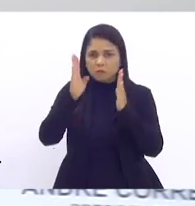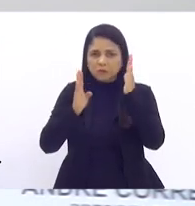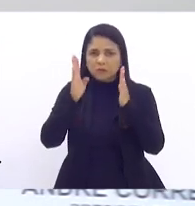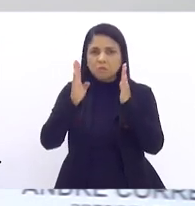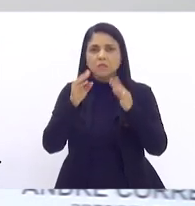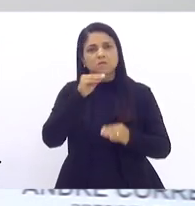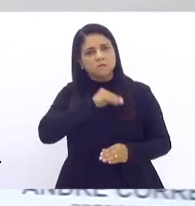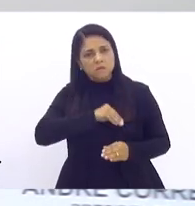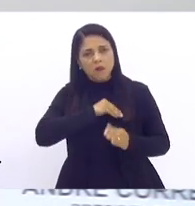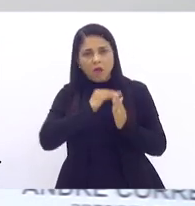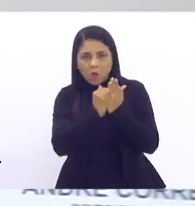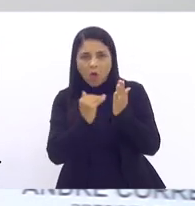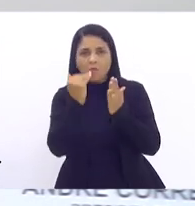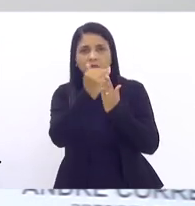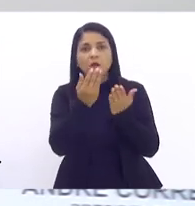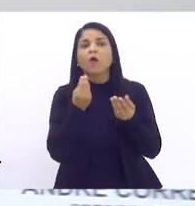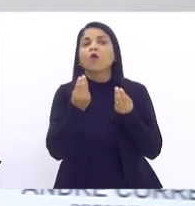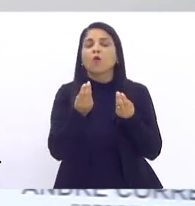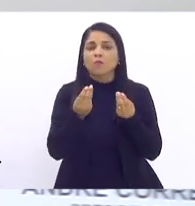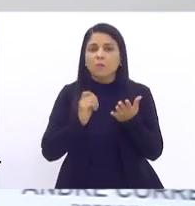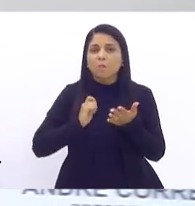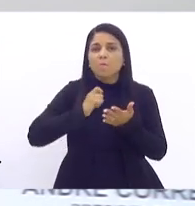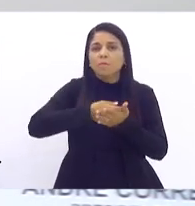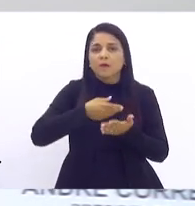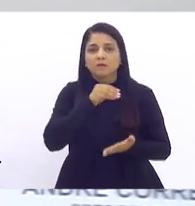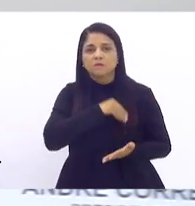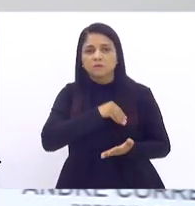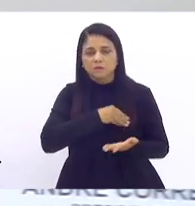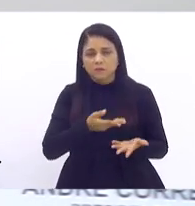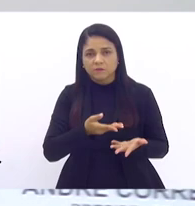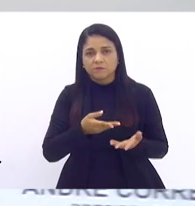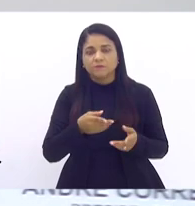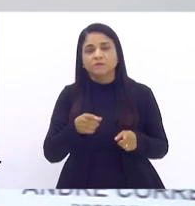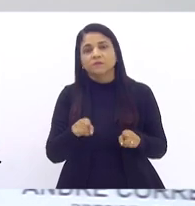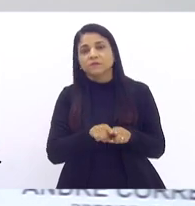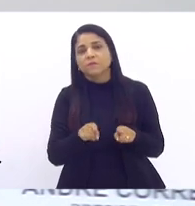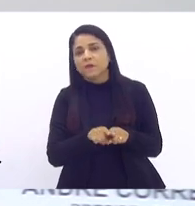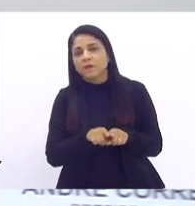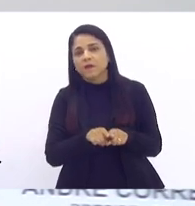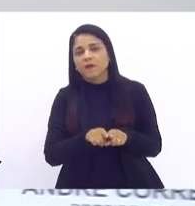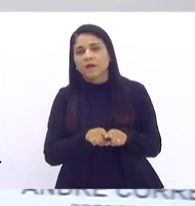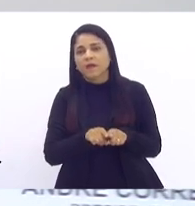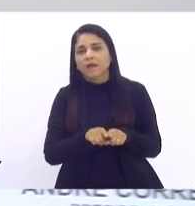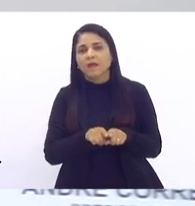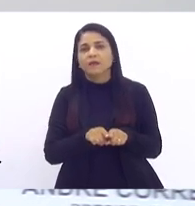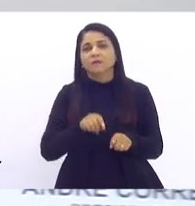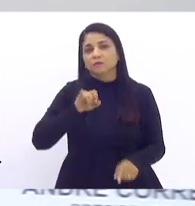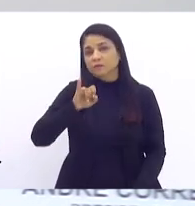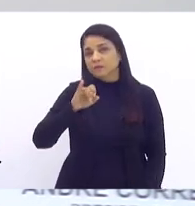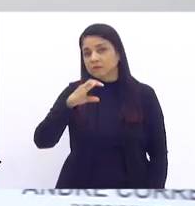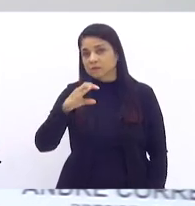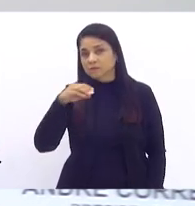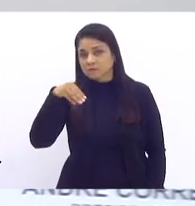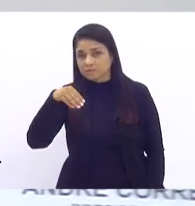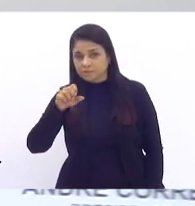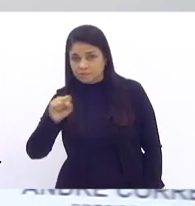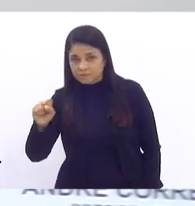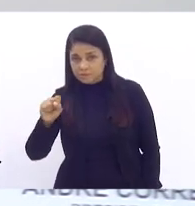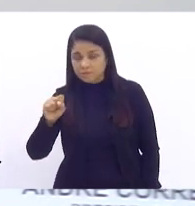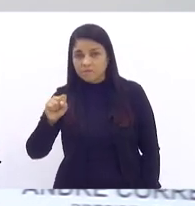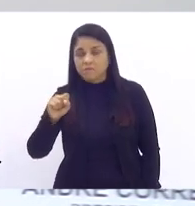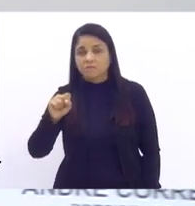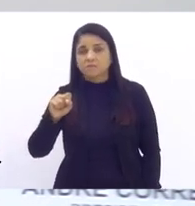mas tem que equalizar como é que vai pagar essa conta chegou a conta agora da semana essa conta do ICMS que foi votado assim ontem